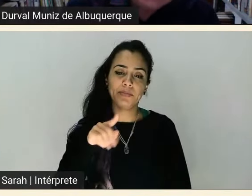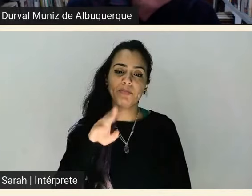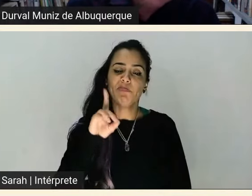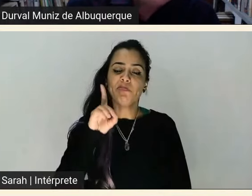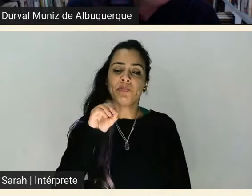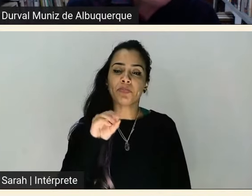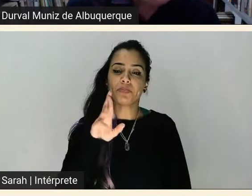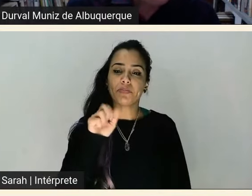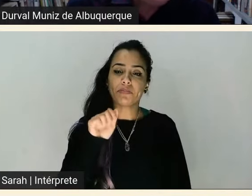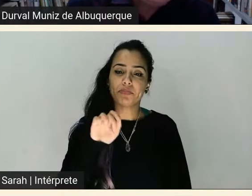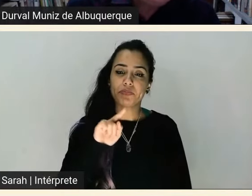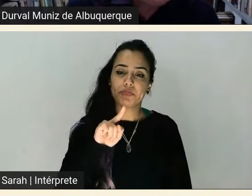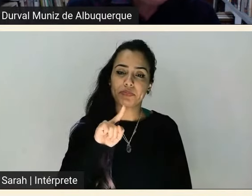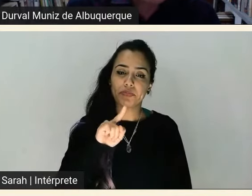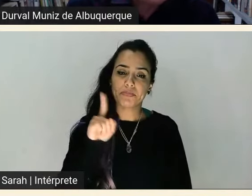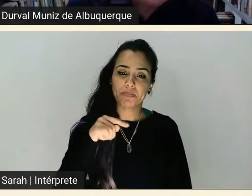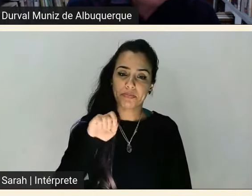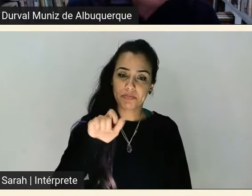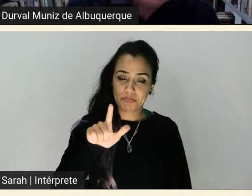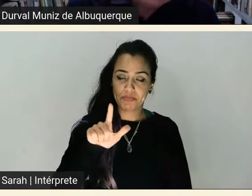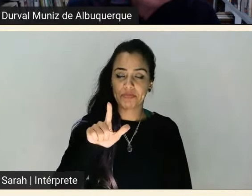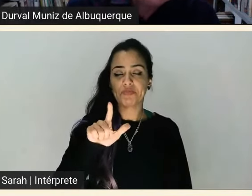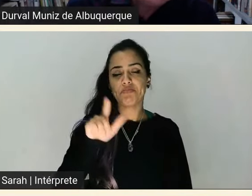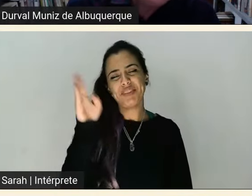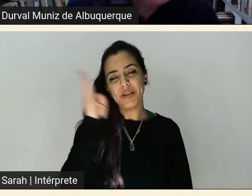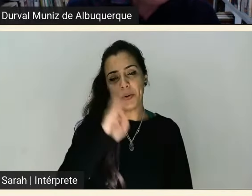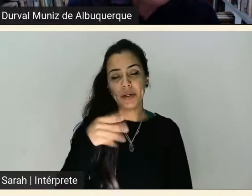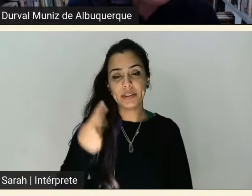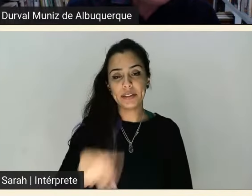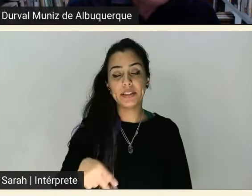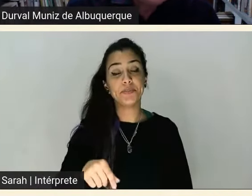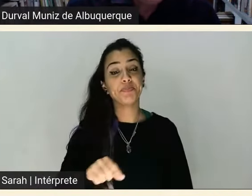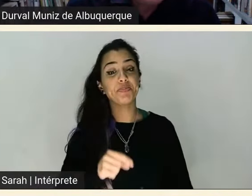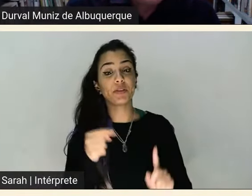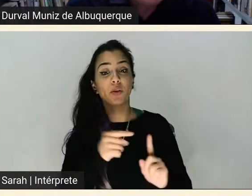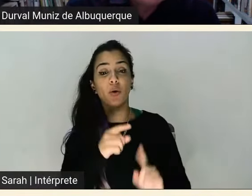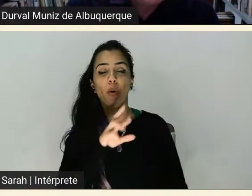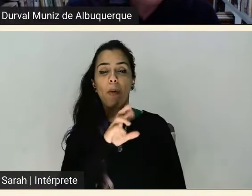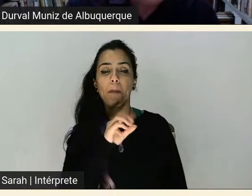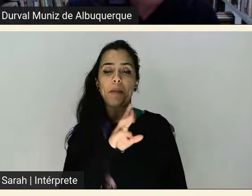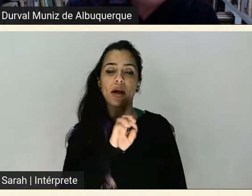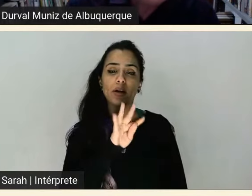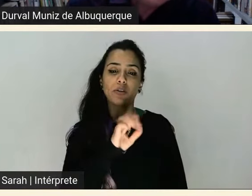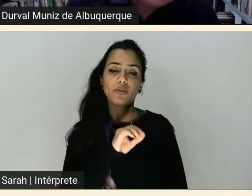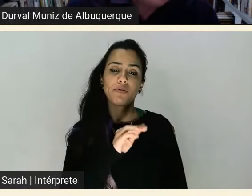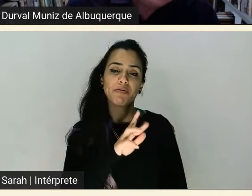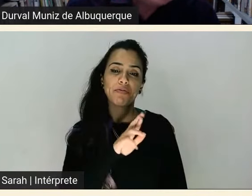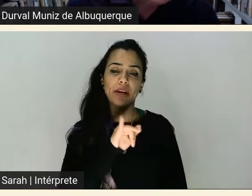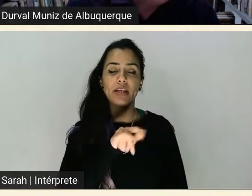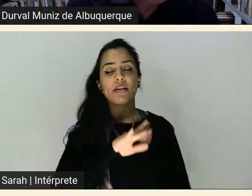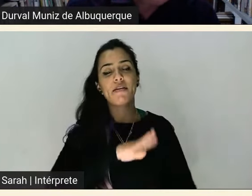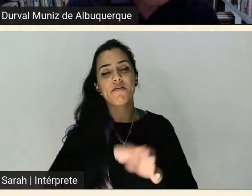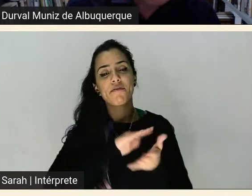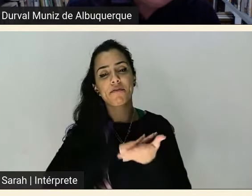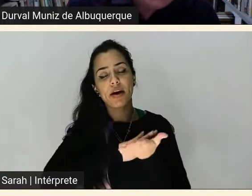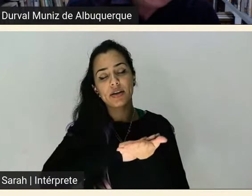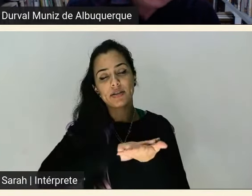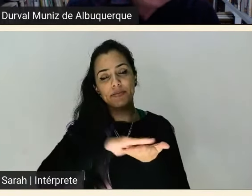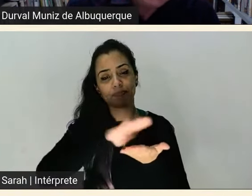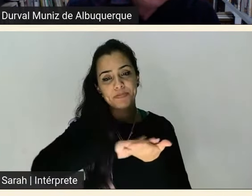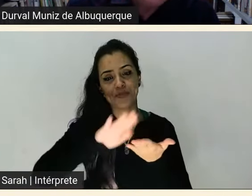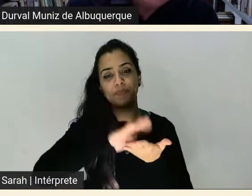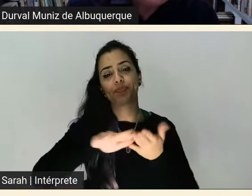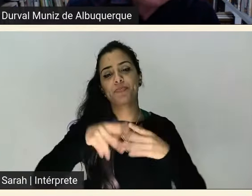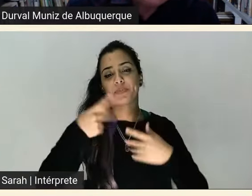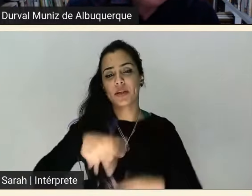Gilberto Freire. É Gilberto Freire que patrocina a publicação de Raízes do Brasil na coleção Documentos Brasileiros, que ele